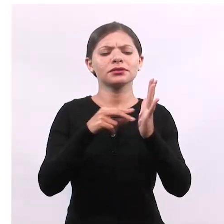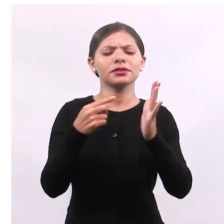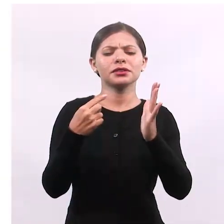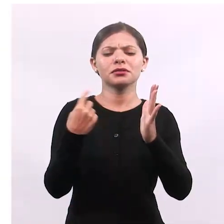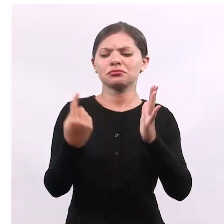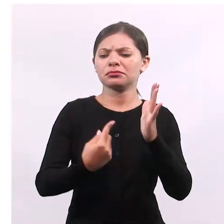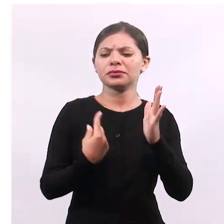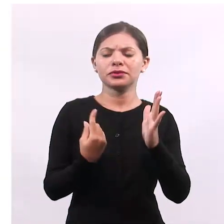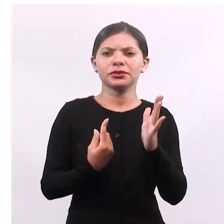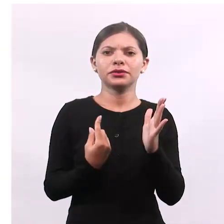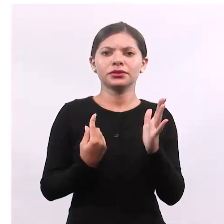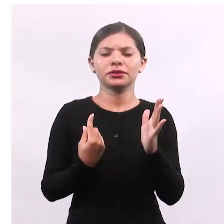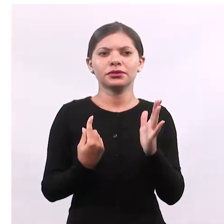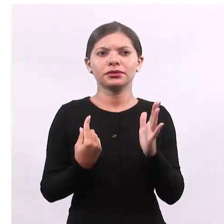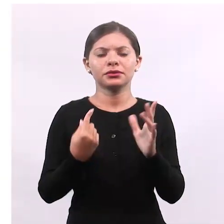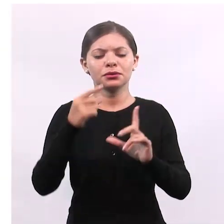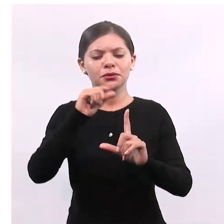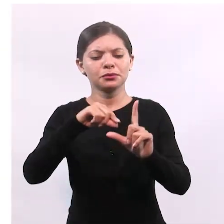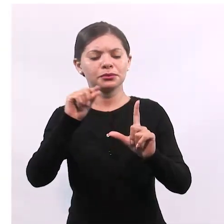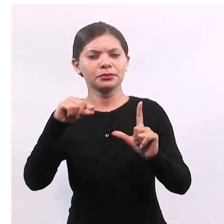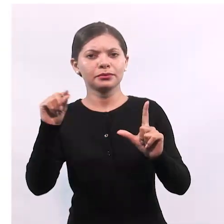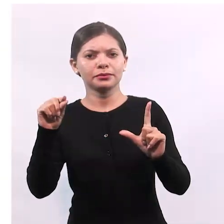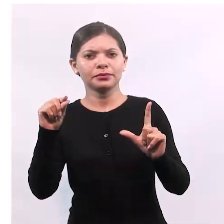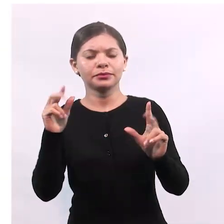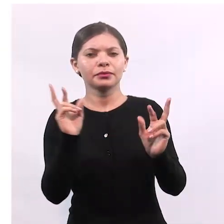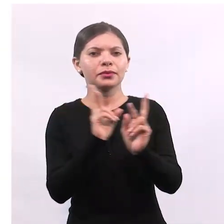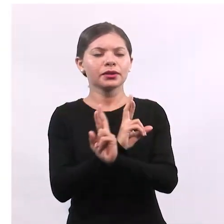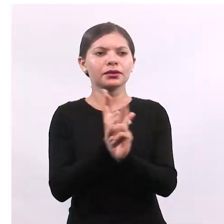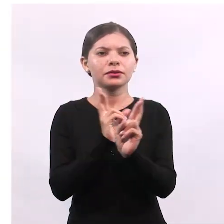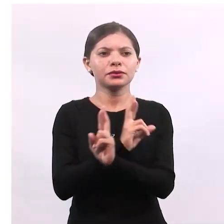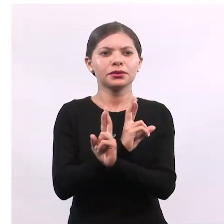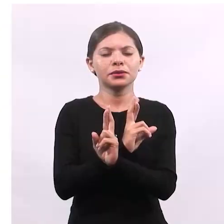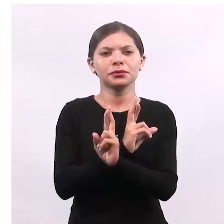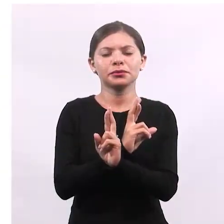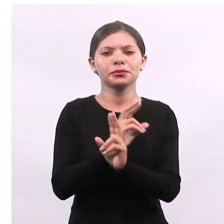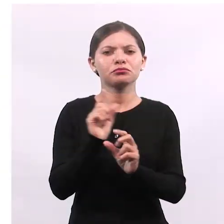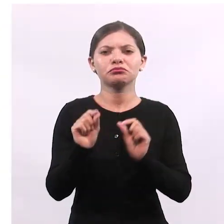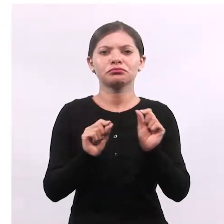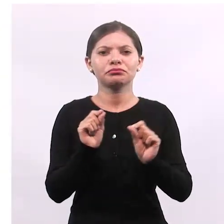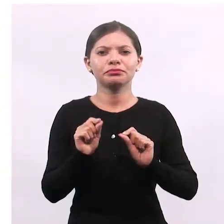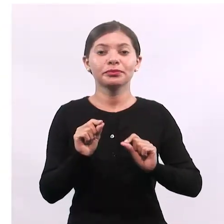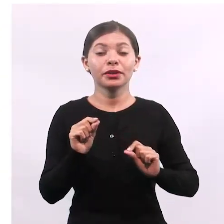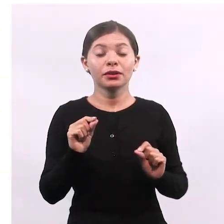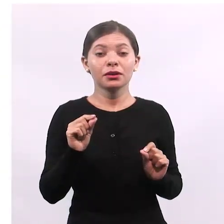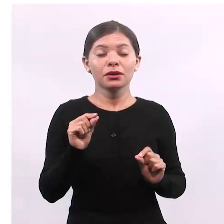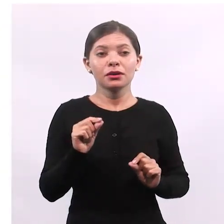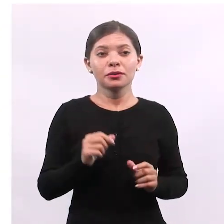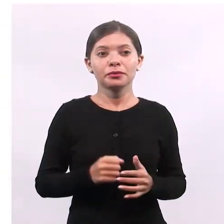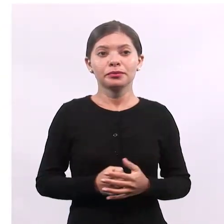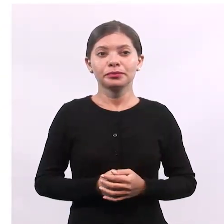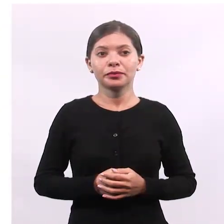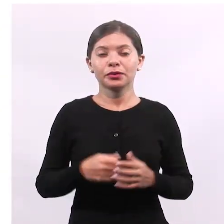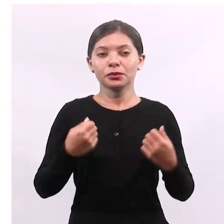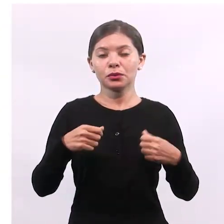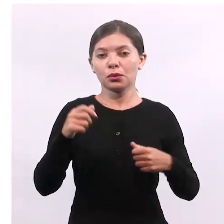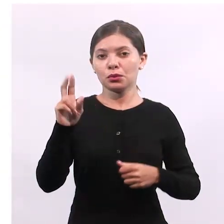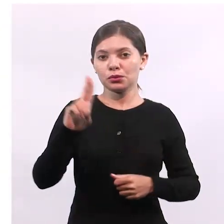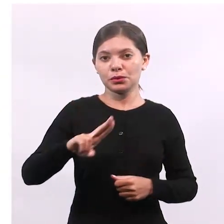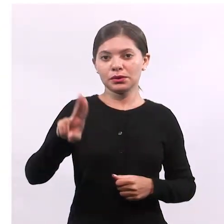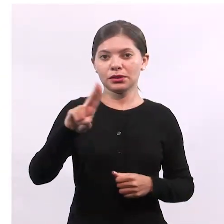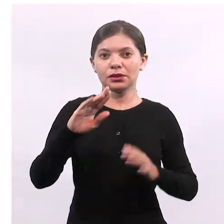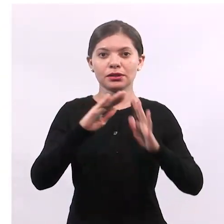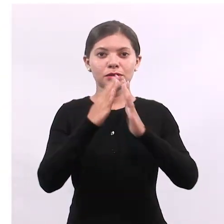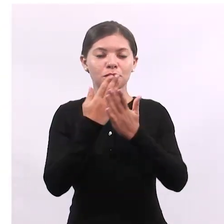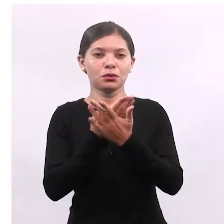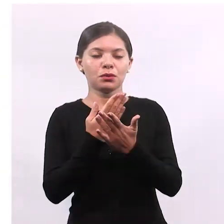quando estatístico relacionando com esse estatística que quando eu digo que eu estou usando as escolas de